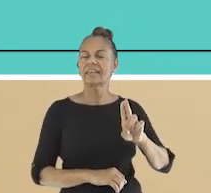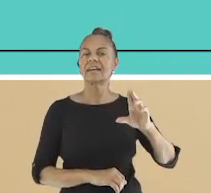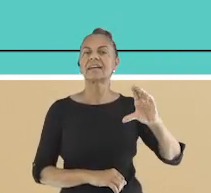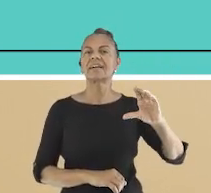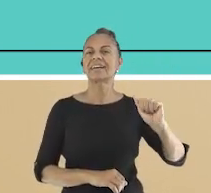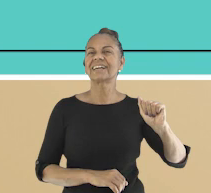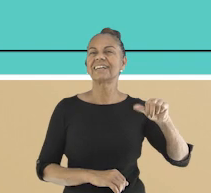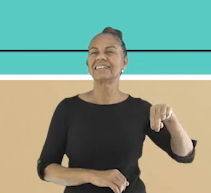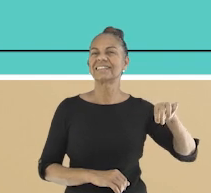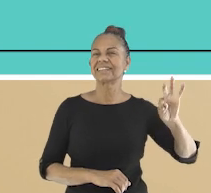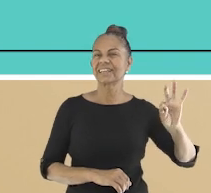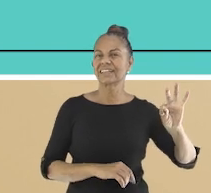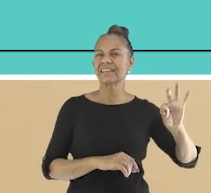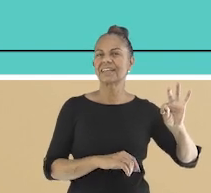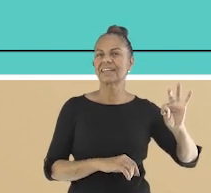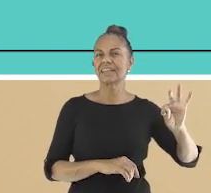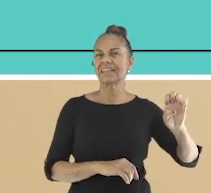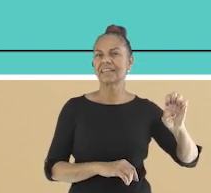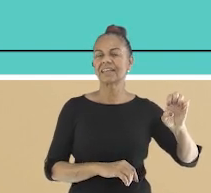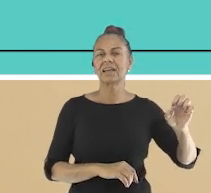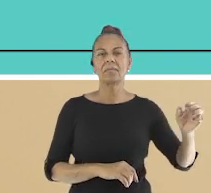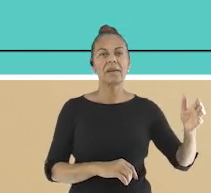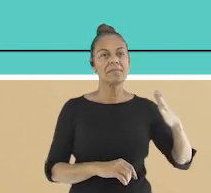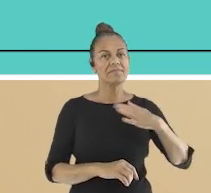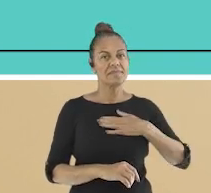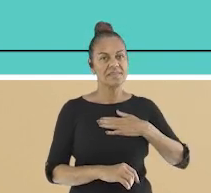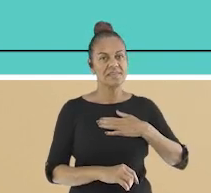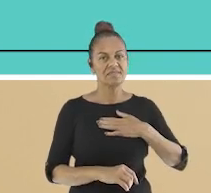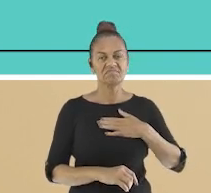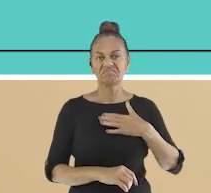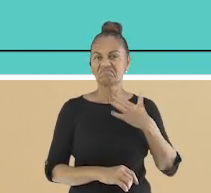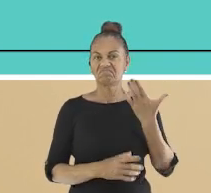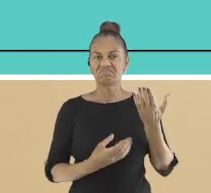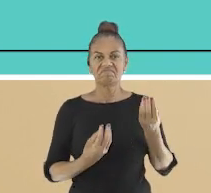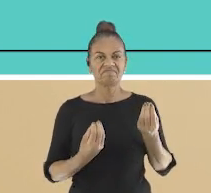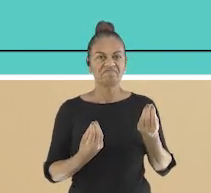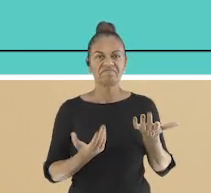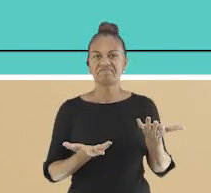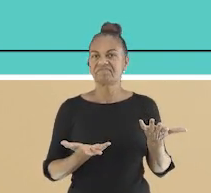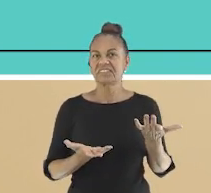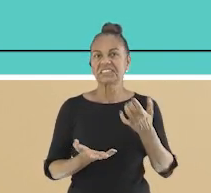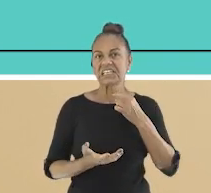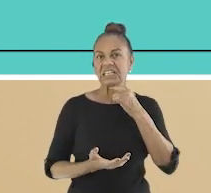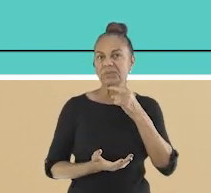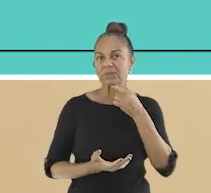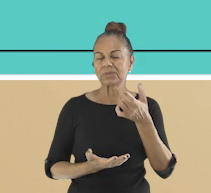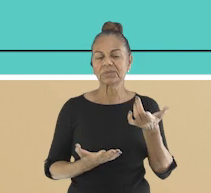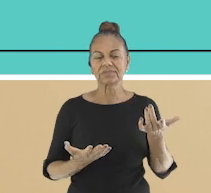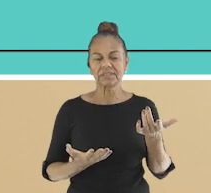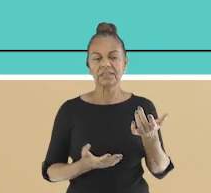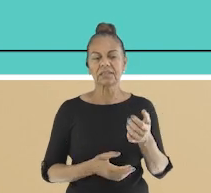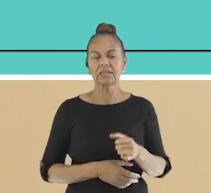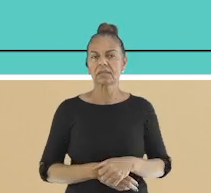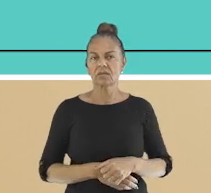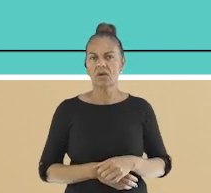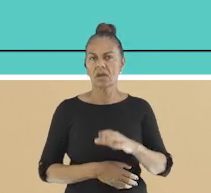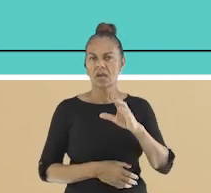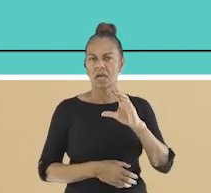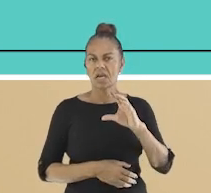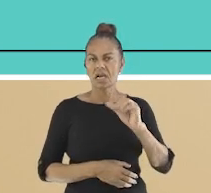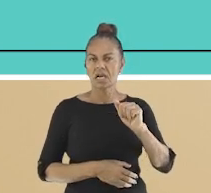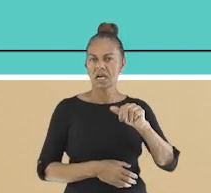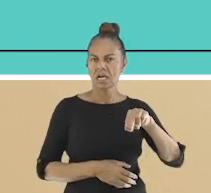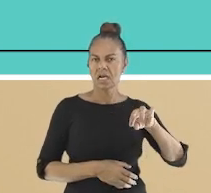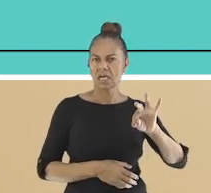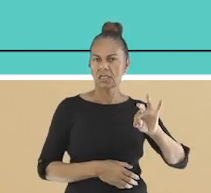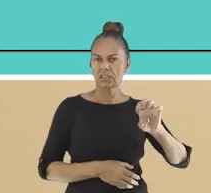outra pessoa irá cantar e nem quando isso poderia ocorrer. Cante para mim agora. Nesta frase, o